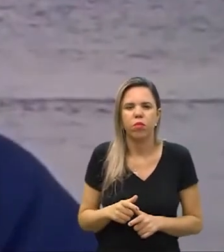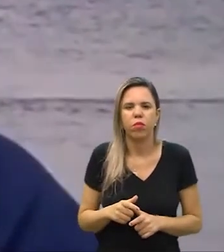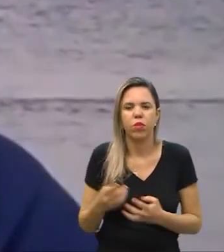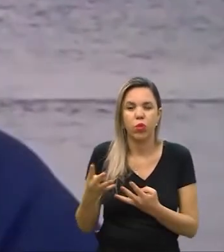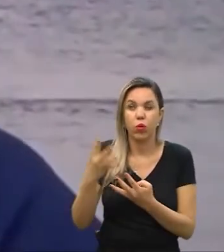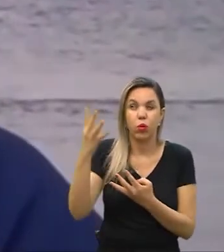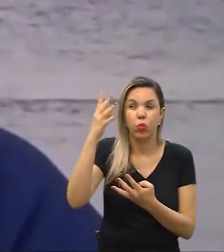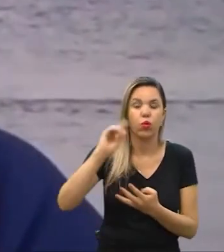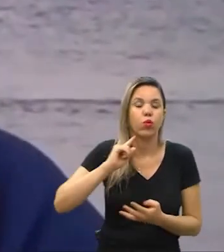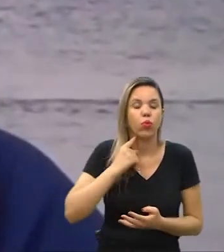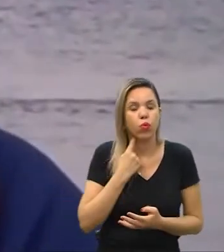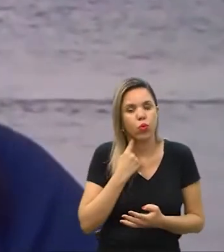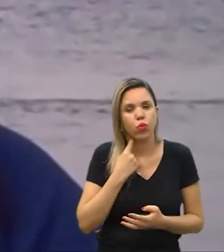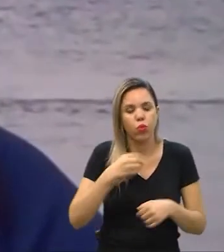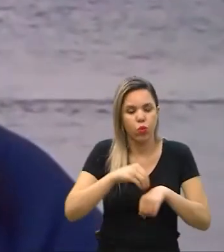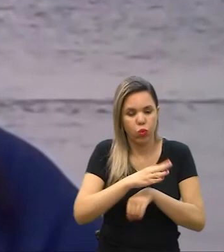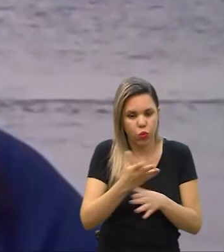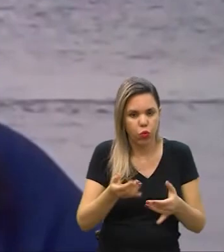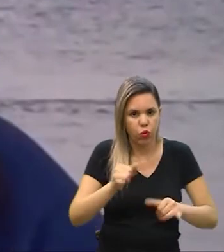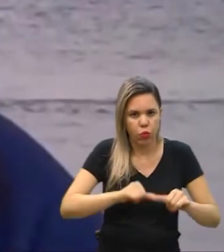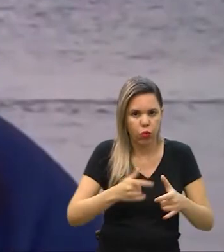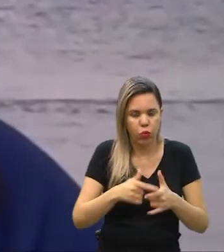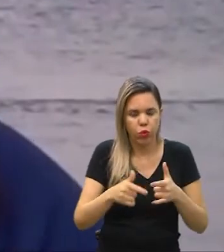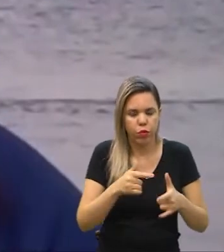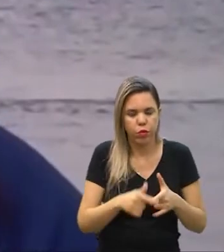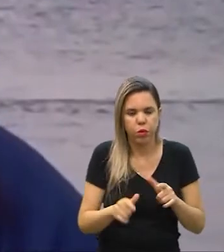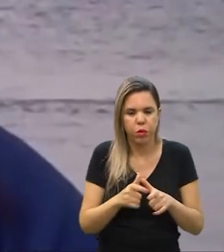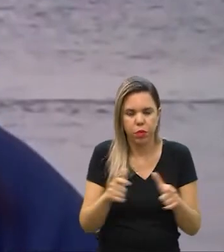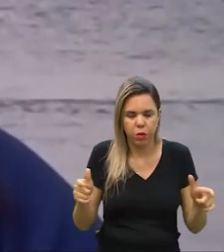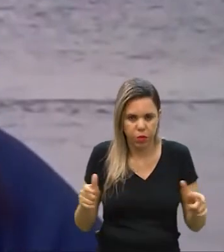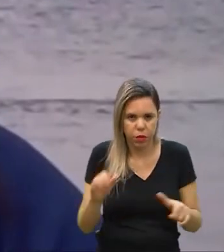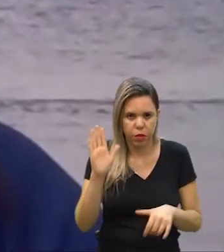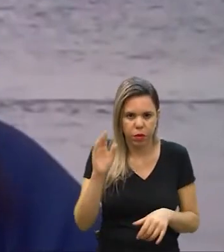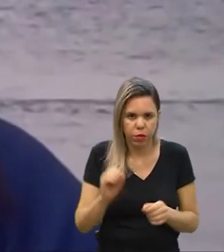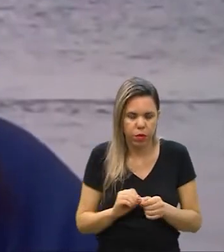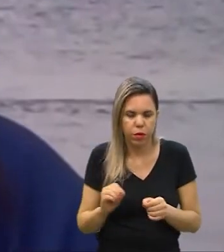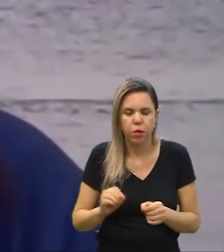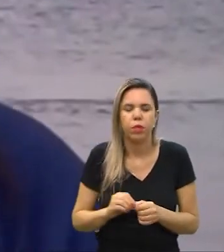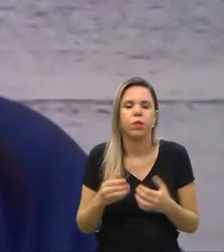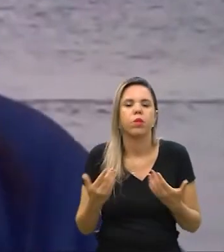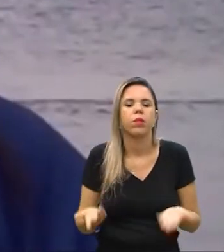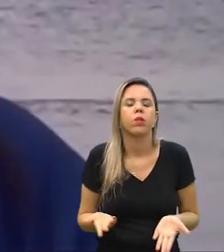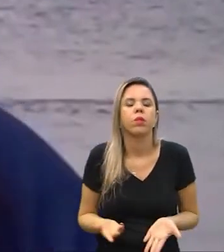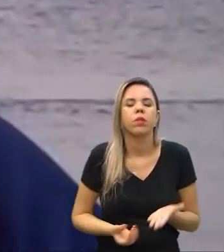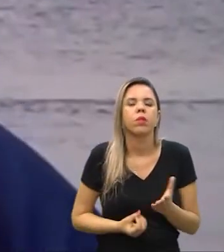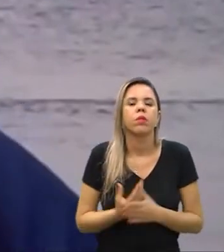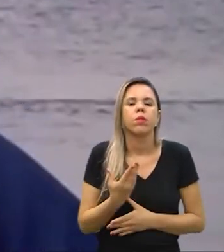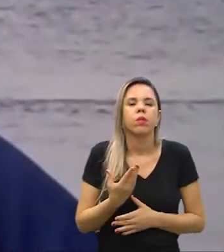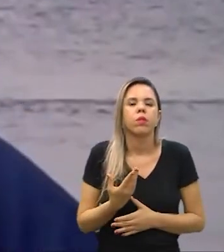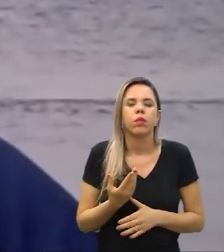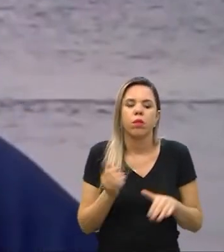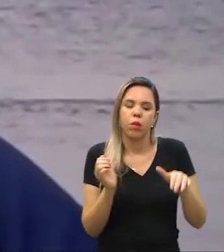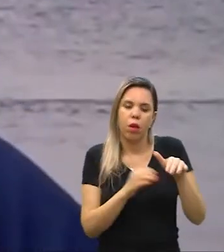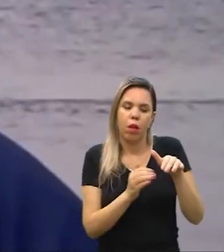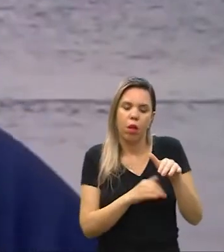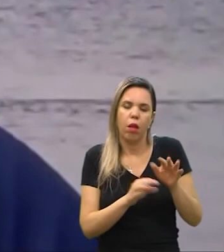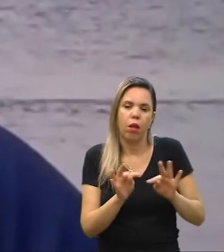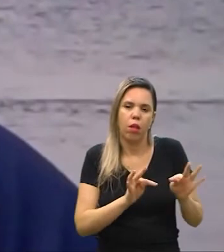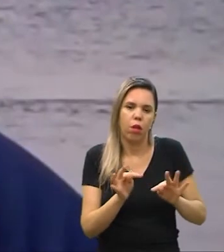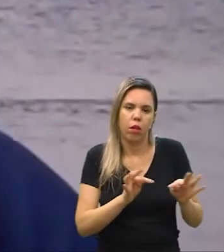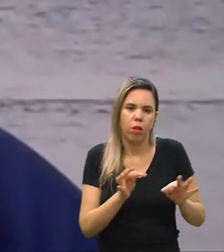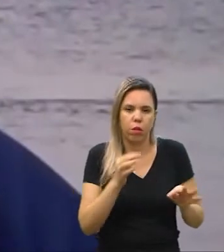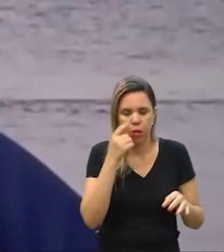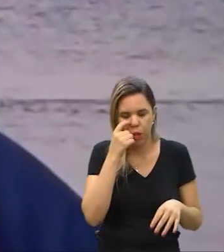traz essa toxina. Mas o caso maior é quando acontece o armazenamento errado da